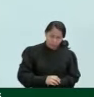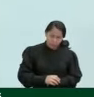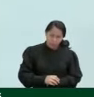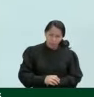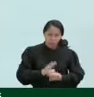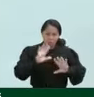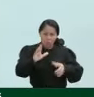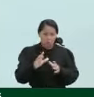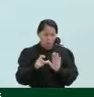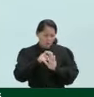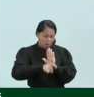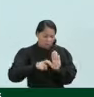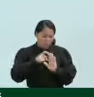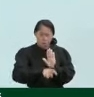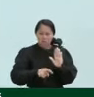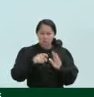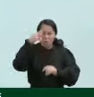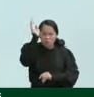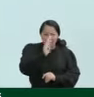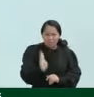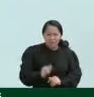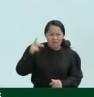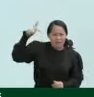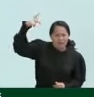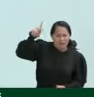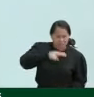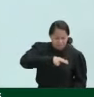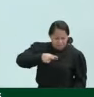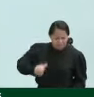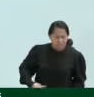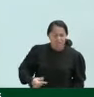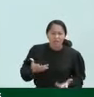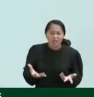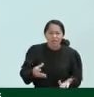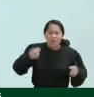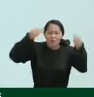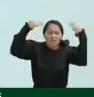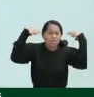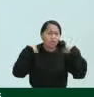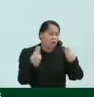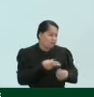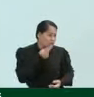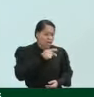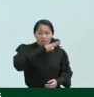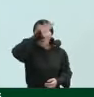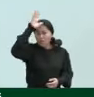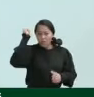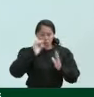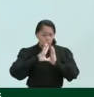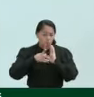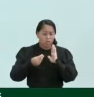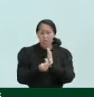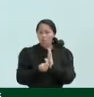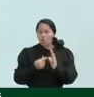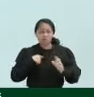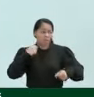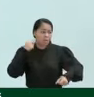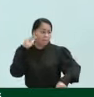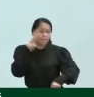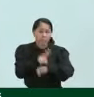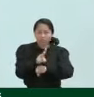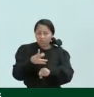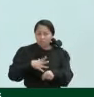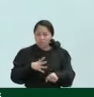agronegócio brasileiro na China e a Marina Silva fala da Amazônia como se ela defendesse os